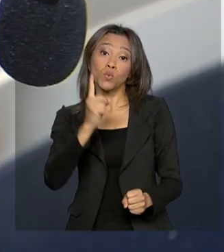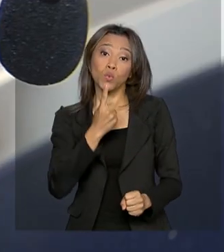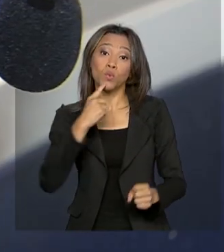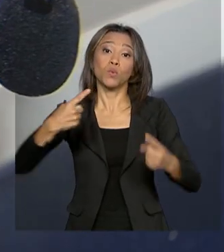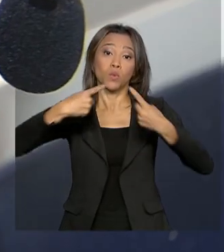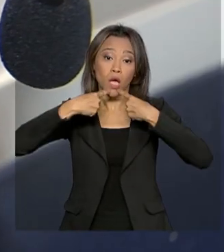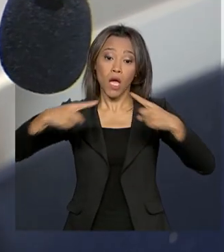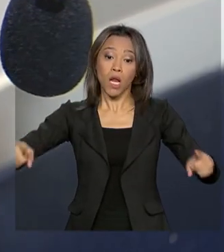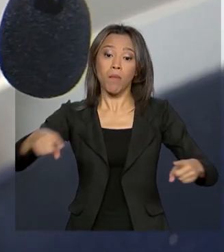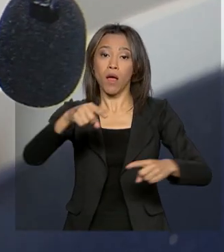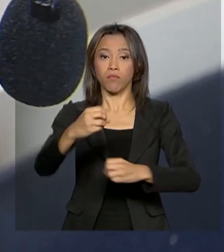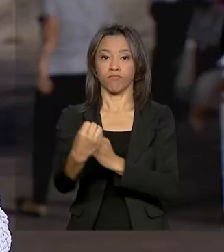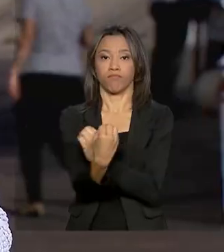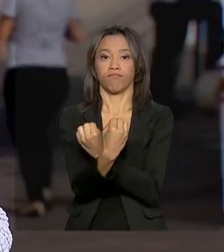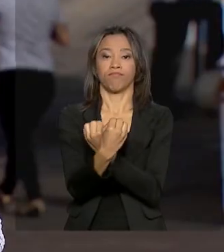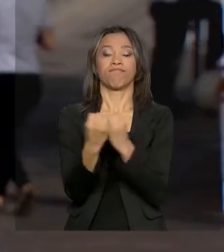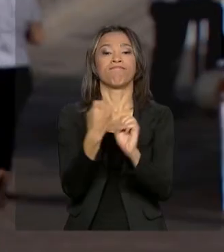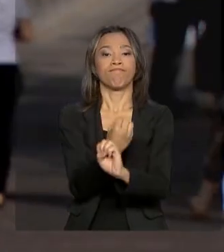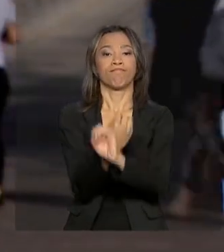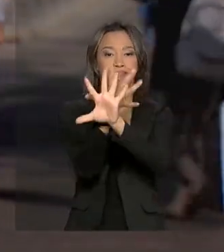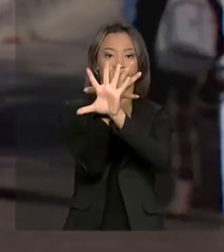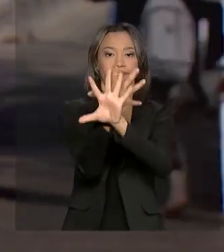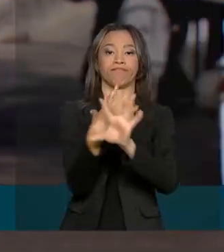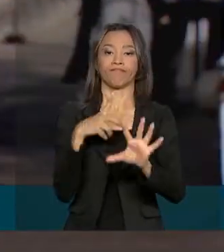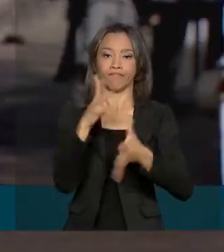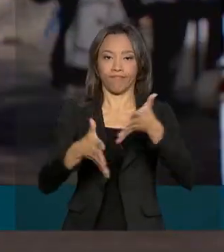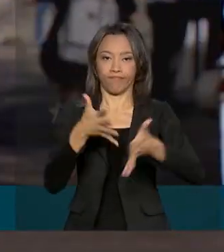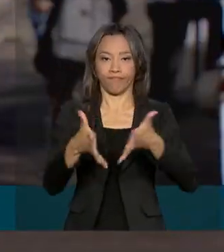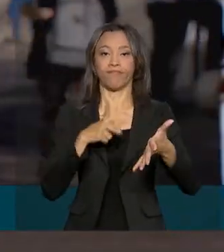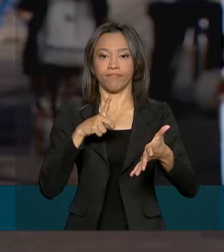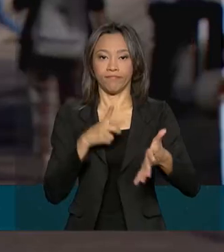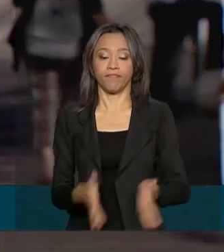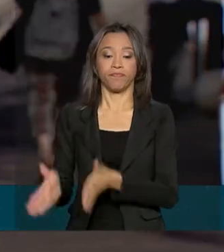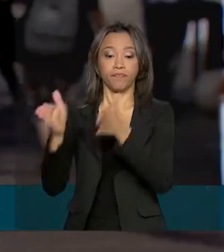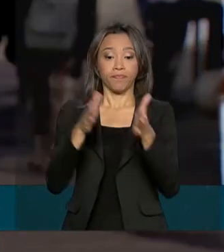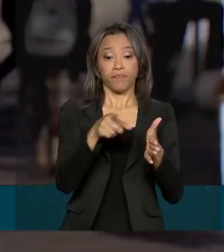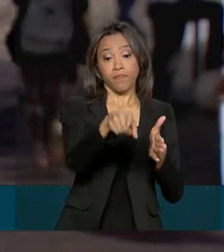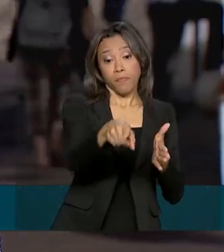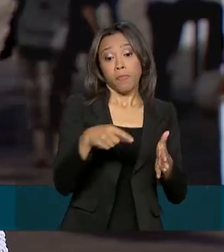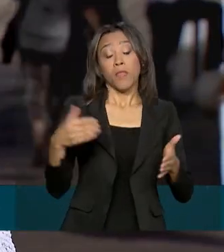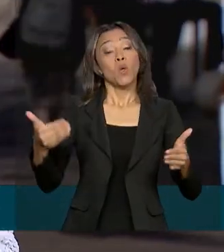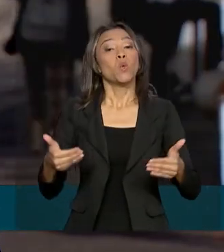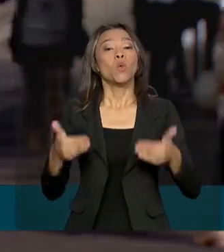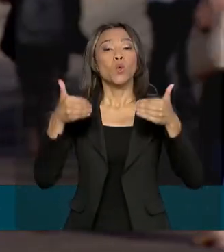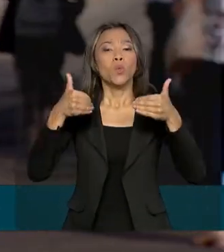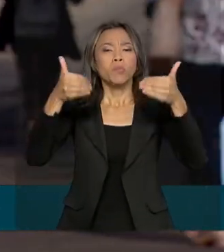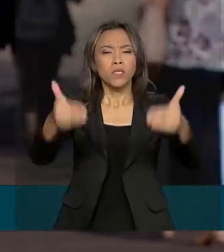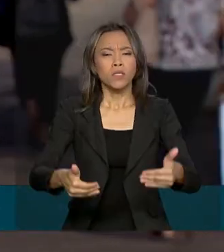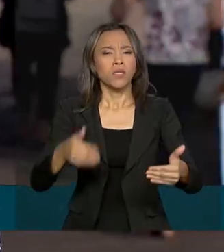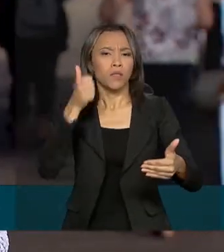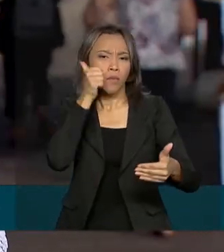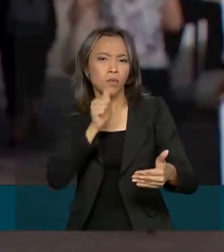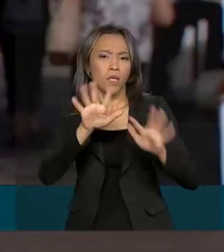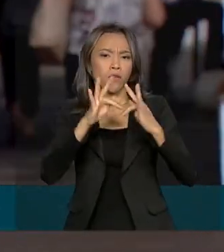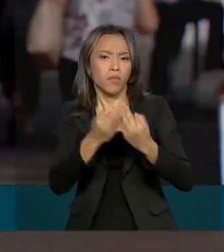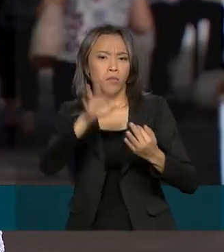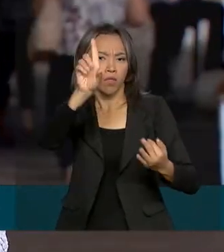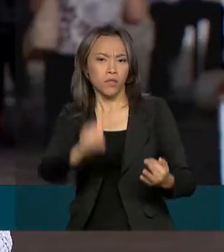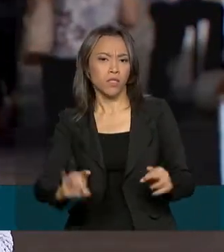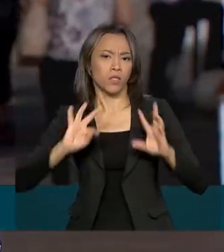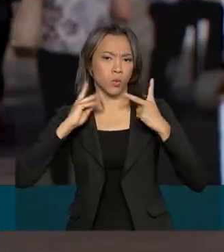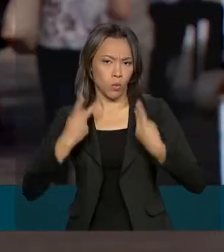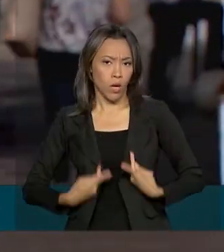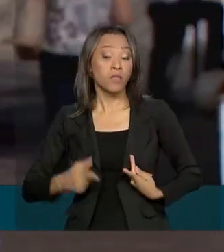por meio de videochamadas. Além de coibir a violência, o Ministério da Mulher, Família e Direitos Humanos promove cursos de